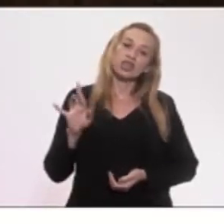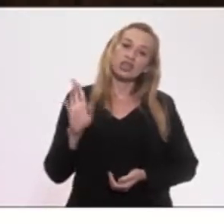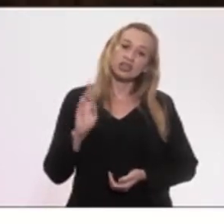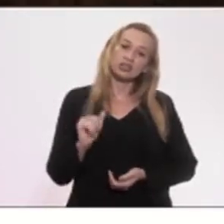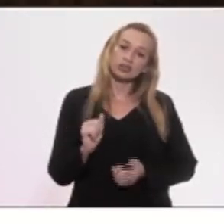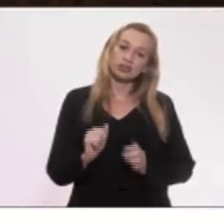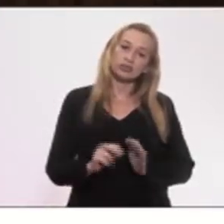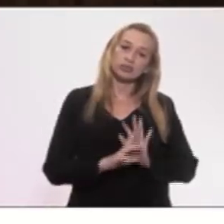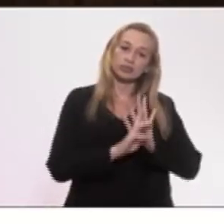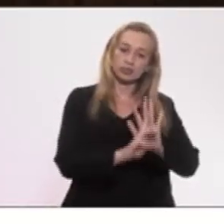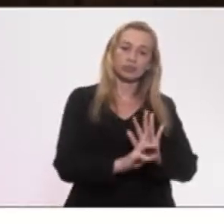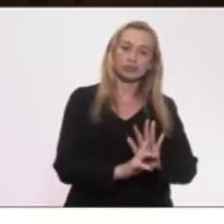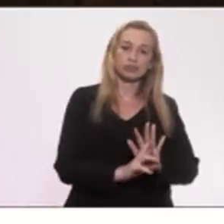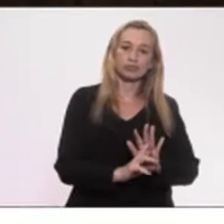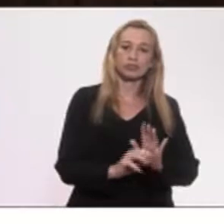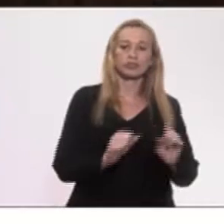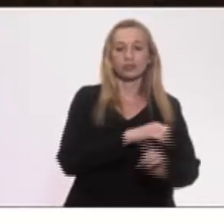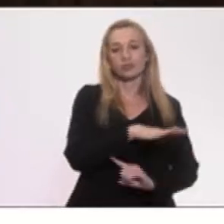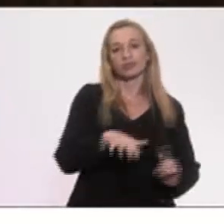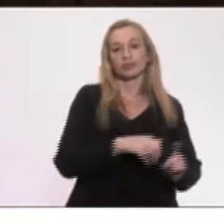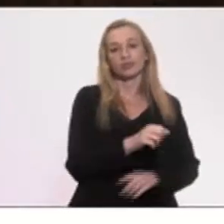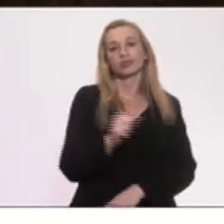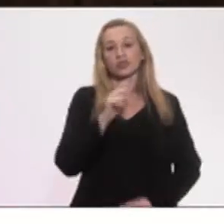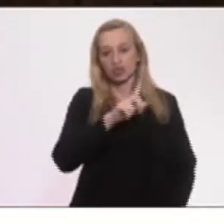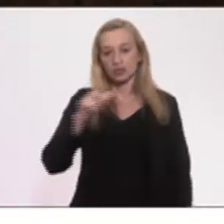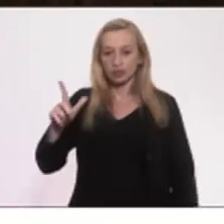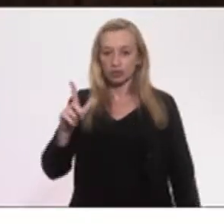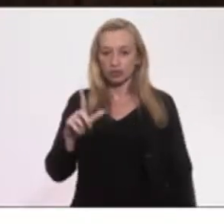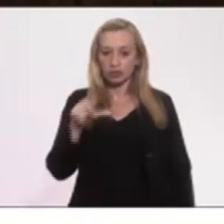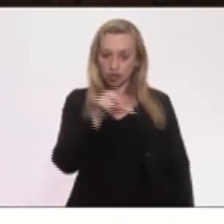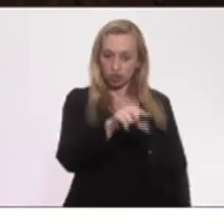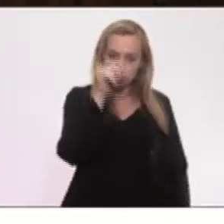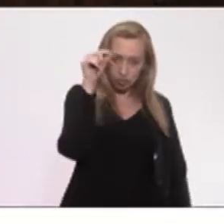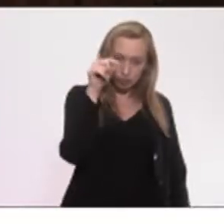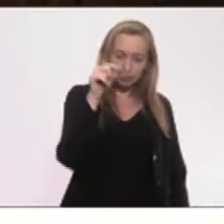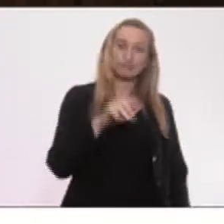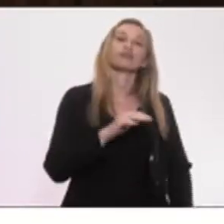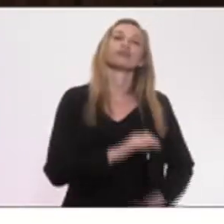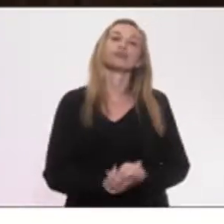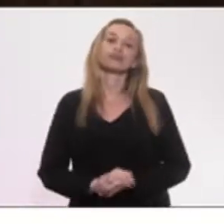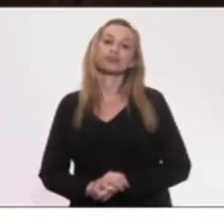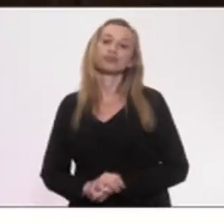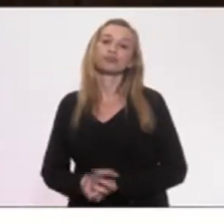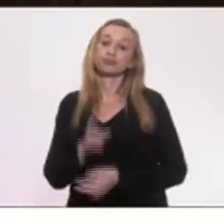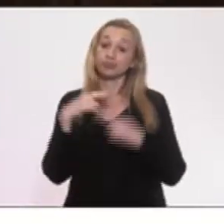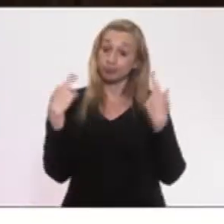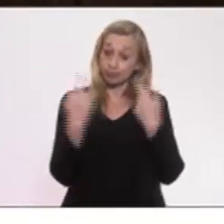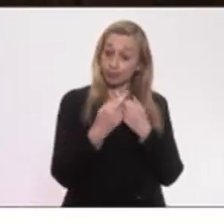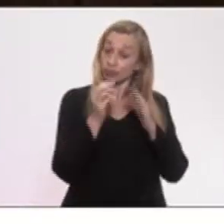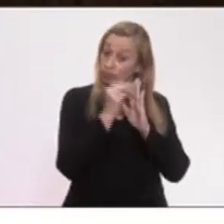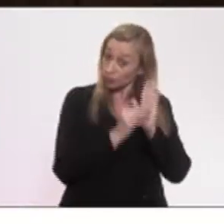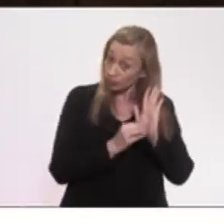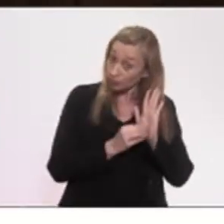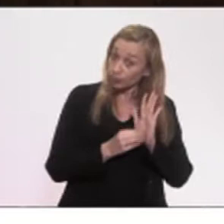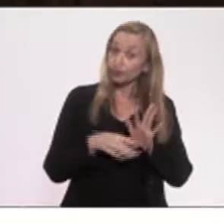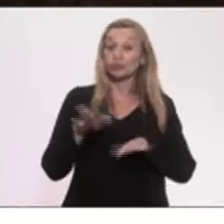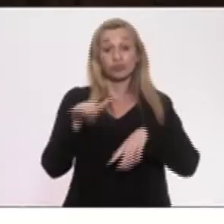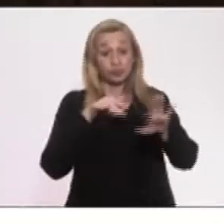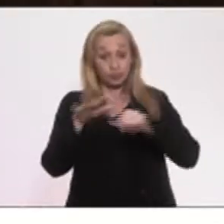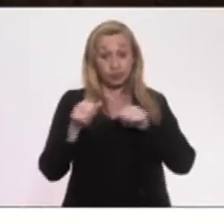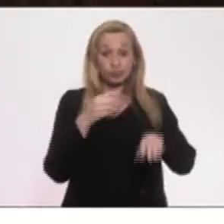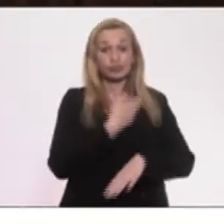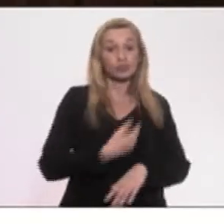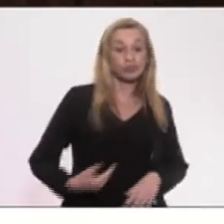representando a sociedade civil, que foi eleito presidente daquele colegiado. Foi a primeira deliberação. Portanto, a reunião foi oficial, convocada pelo